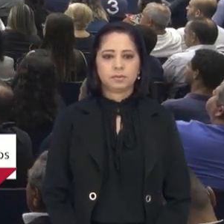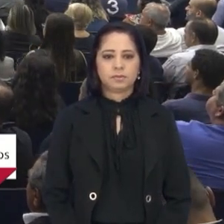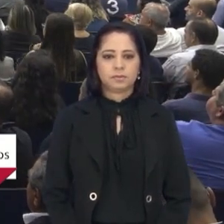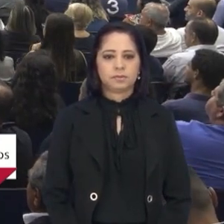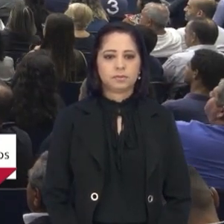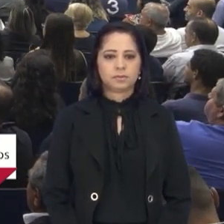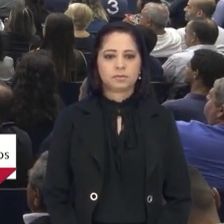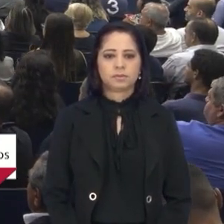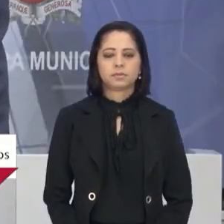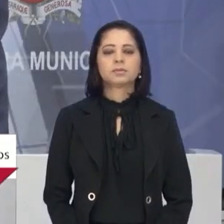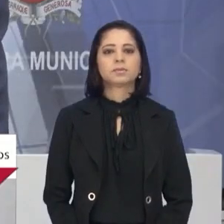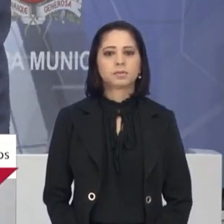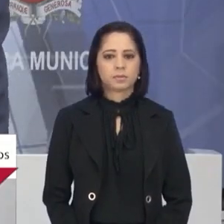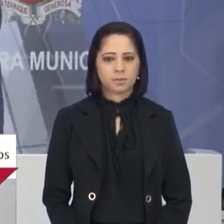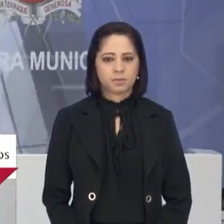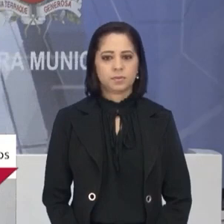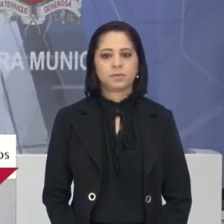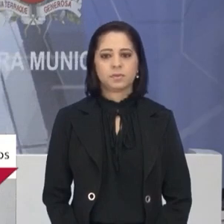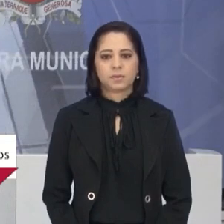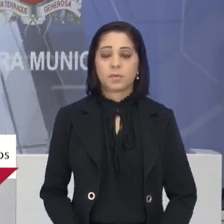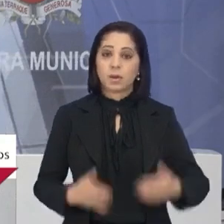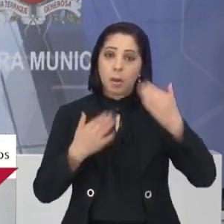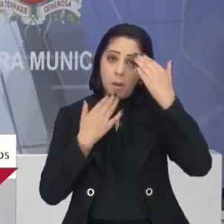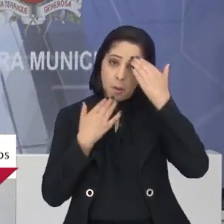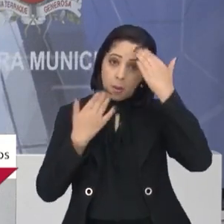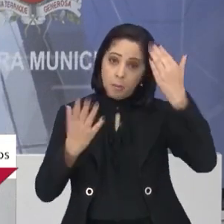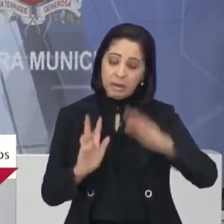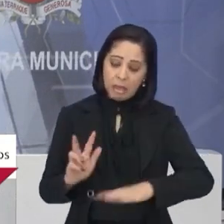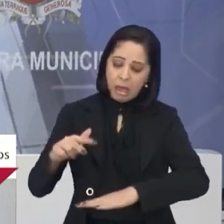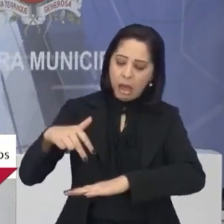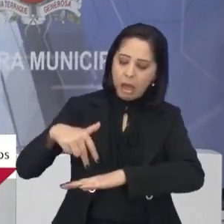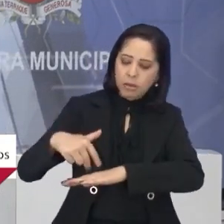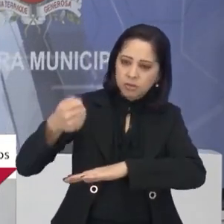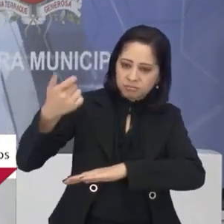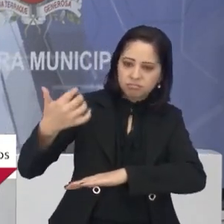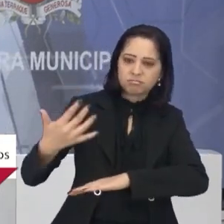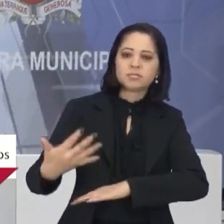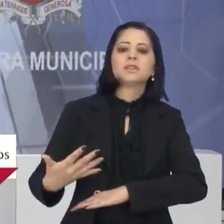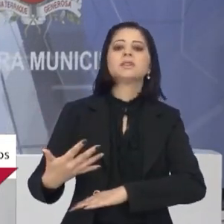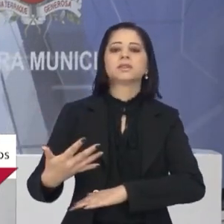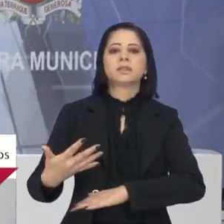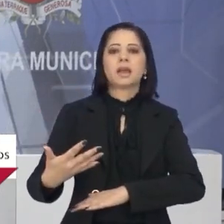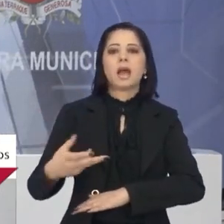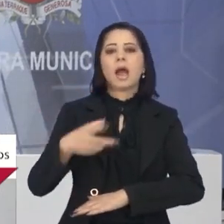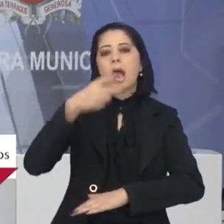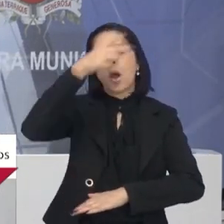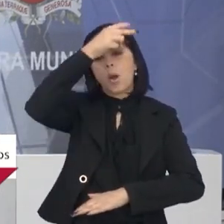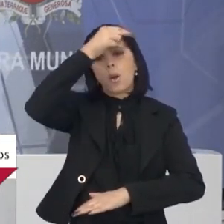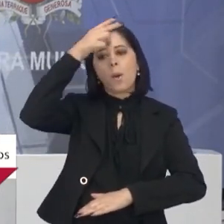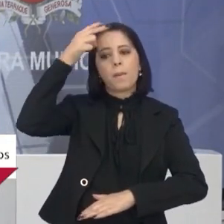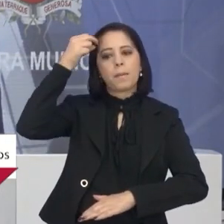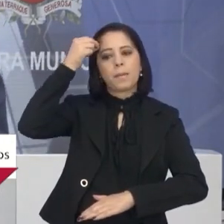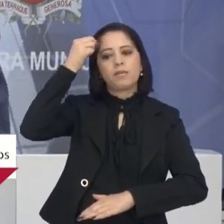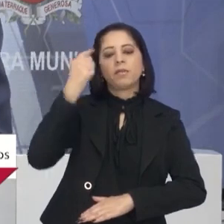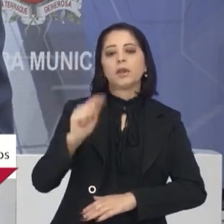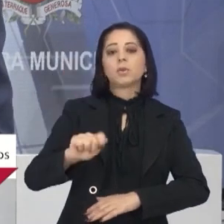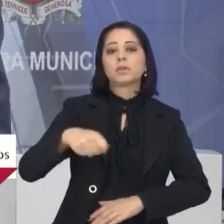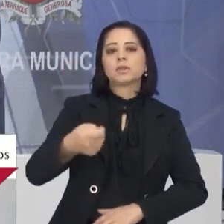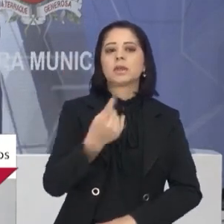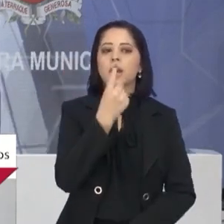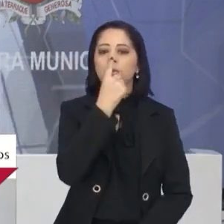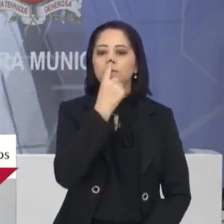dia aproveitamos Muito obrigado pelas palavras a saudação do prefeito do município de São José dos Campos Anderson